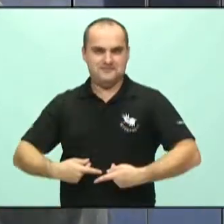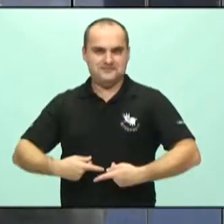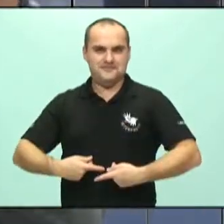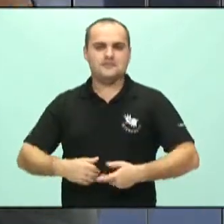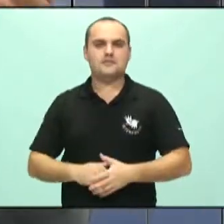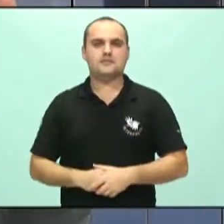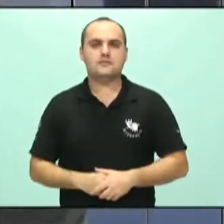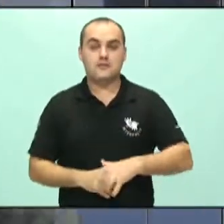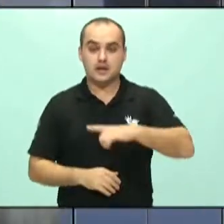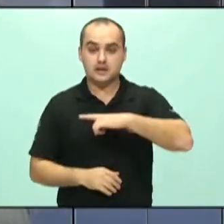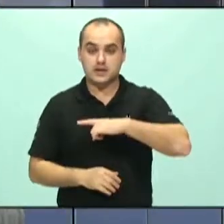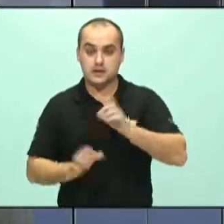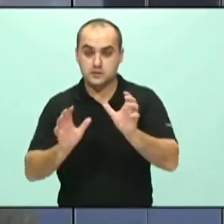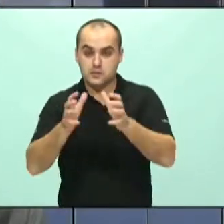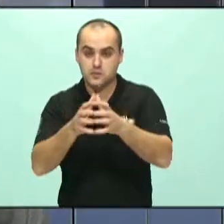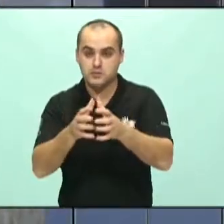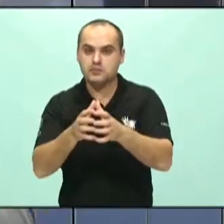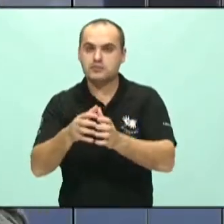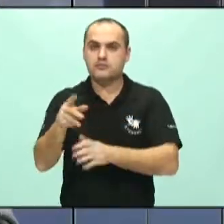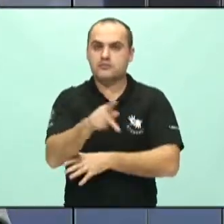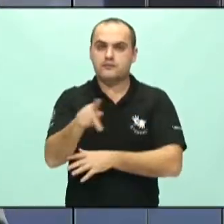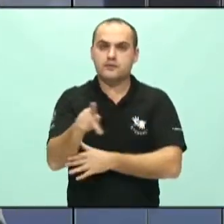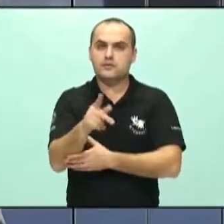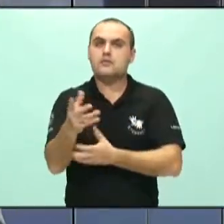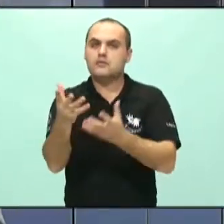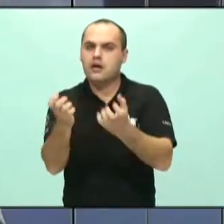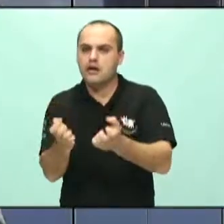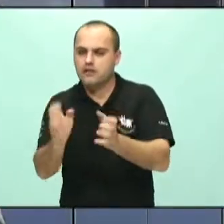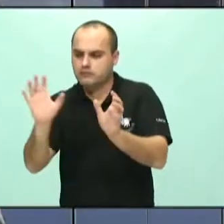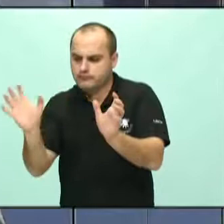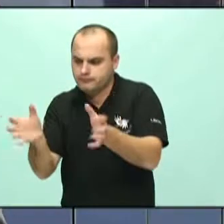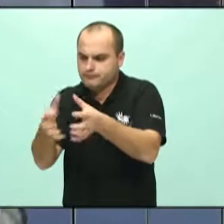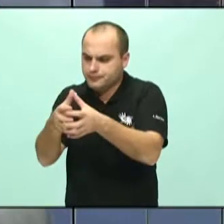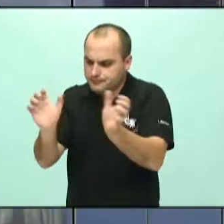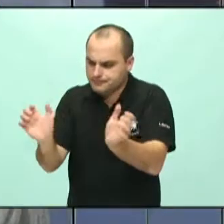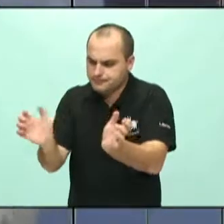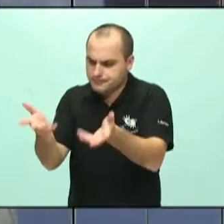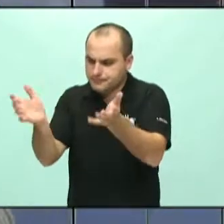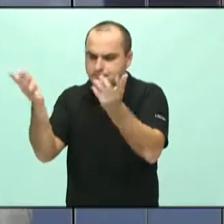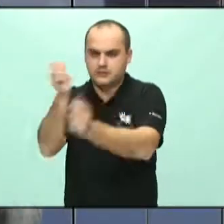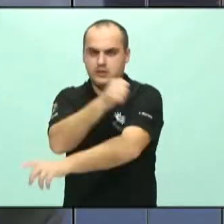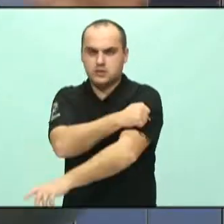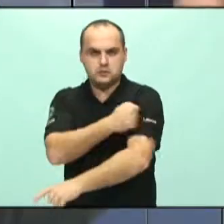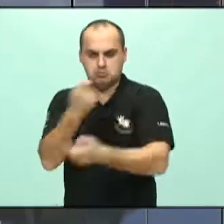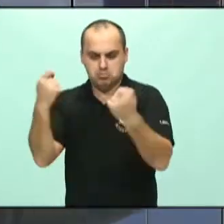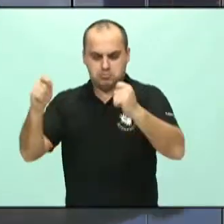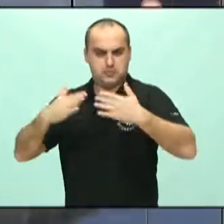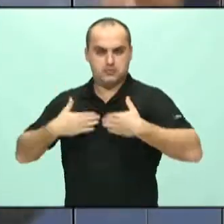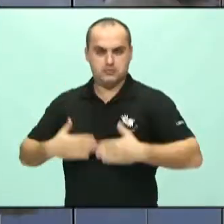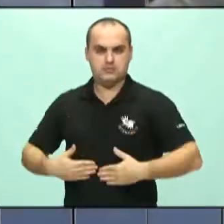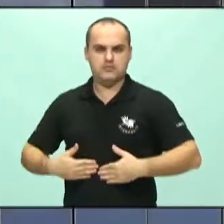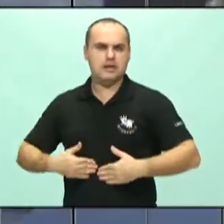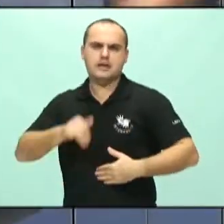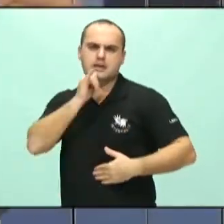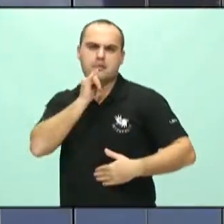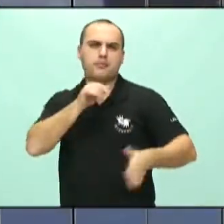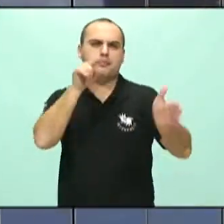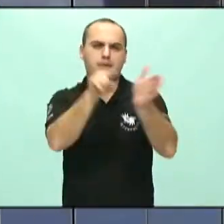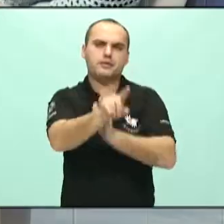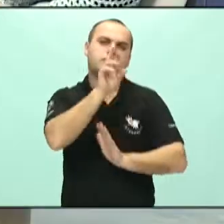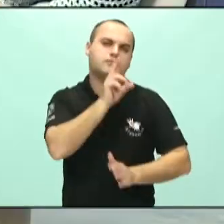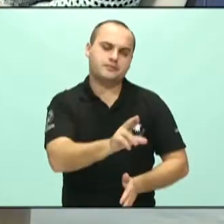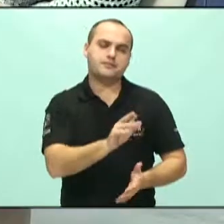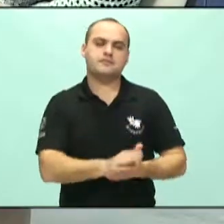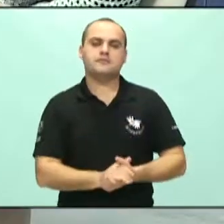turma, o professor quer integrar os alunos, a gente pode fazer uma técnica com ele, que não precisa ser corporal, de pergunta e resposta. Então chegamos eu